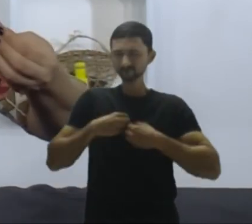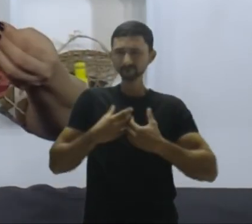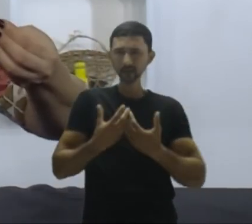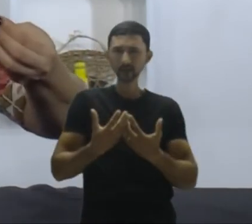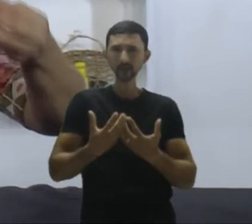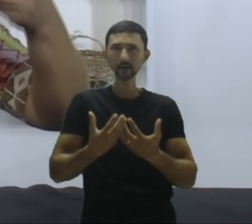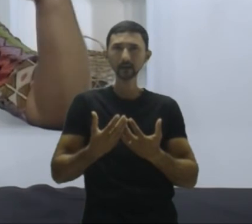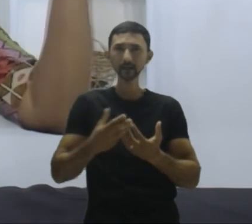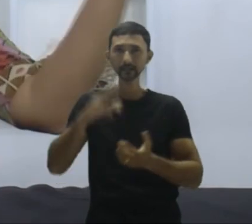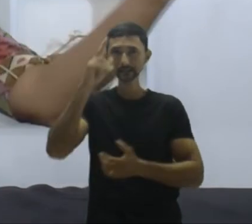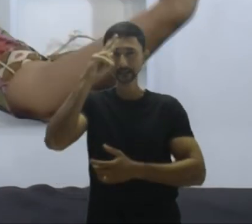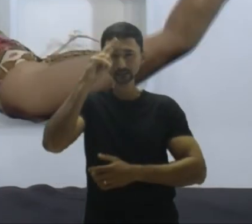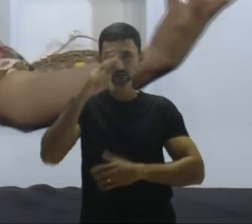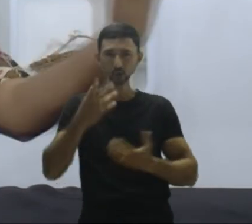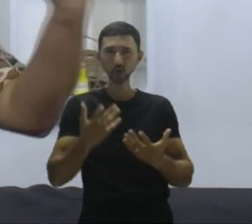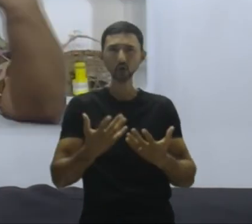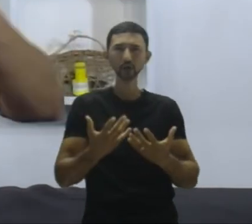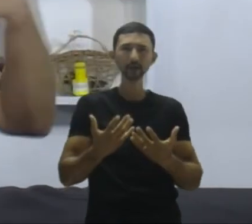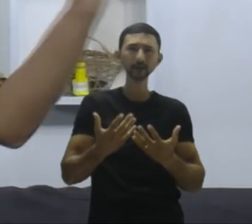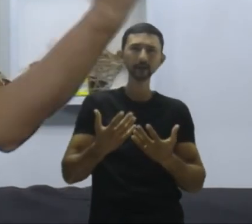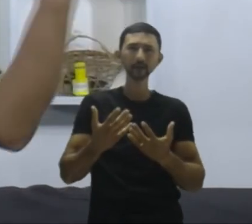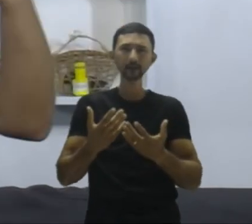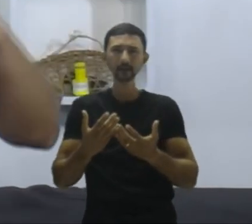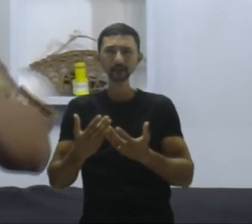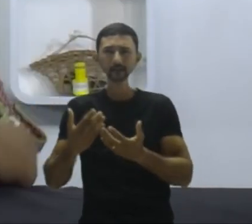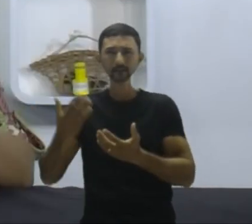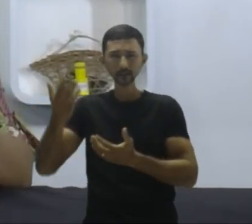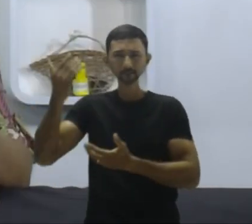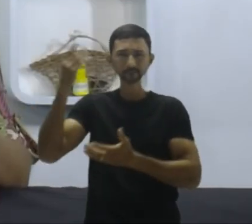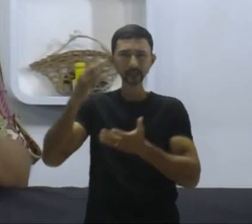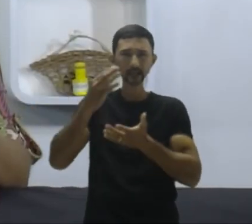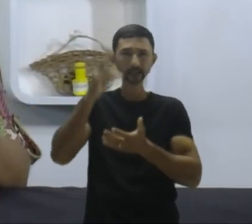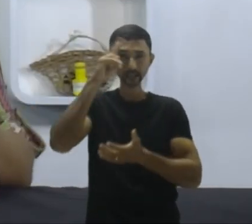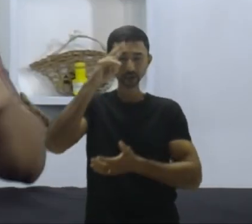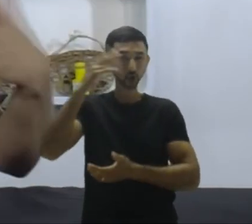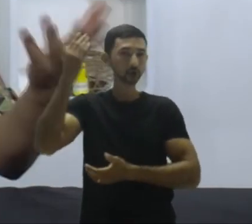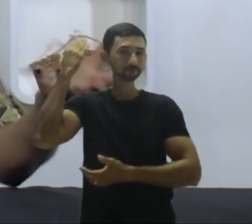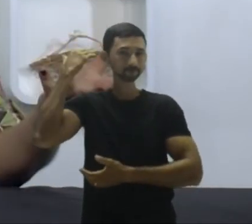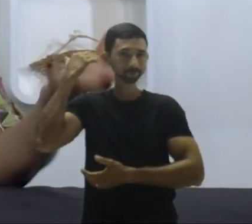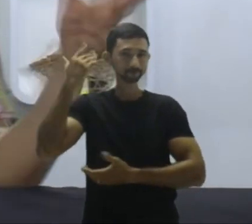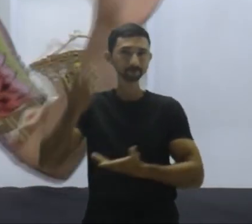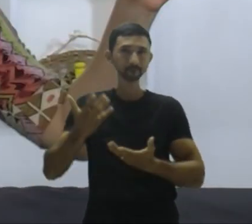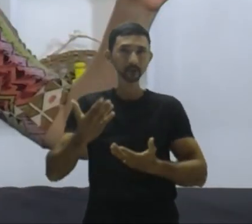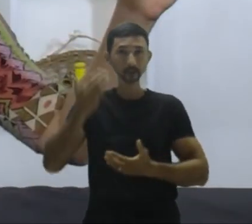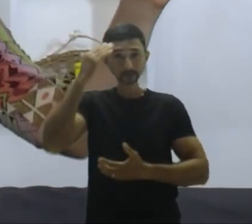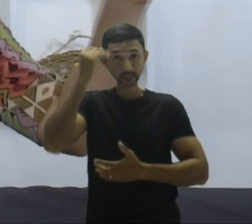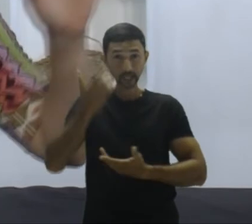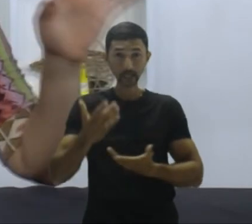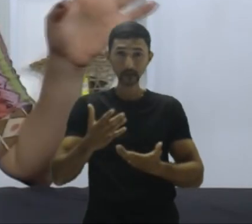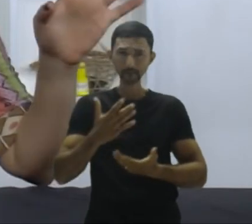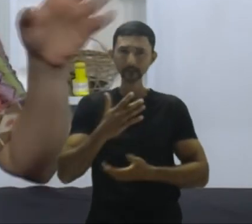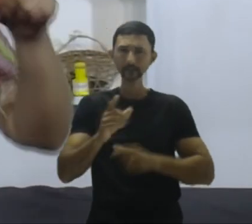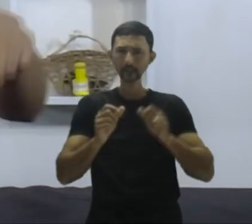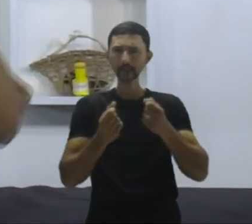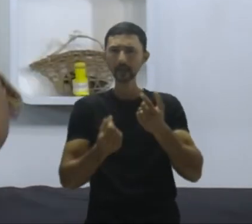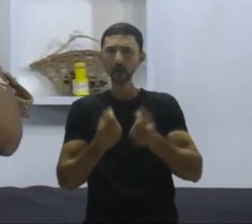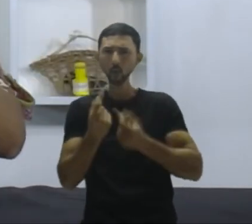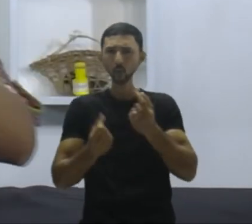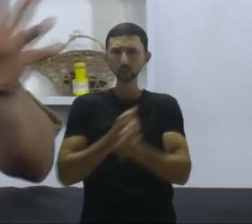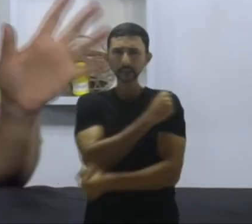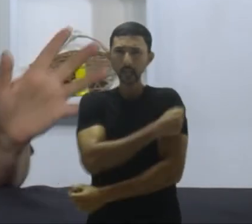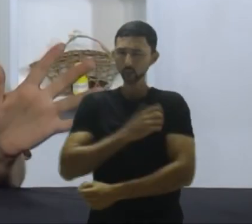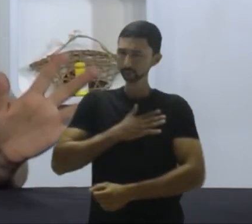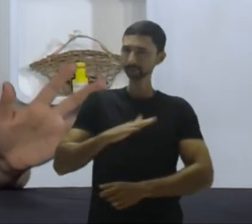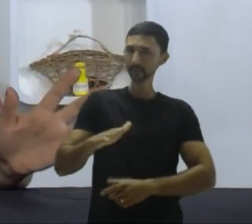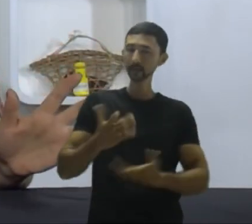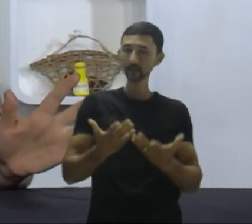presença da questão dos clássicos no nosso dia a dia. Então, apesar de saber que eu não agradei a gregos e troianos, eu espero que essa aula